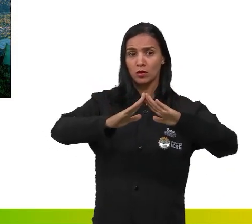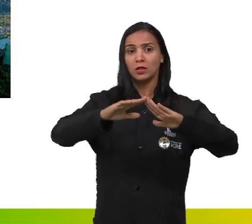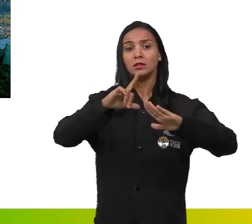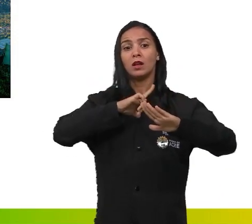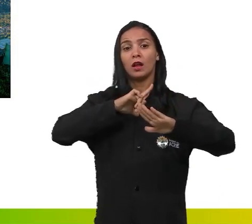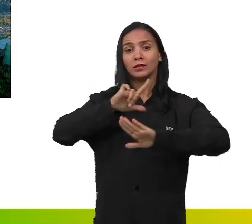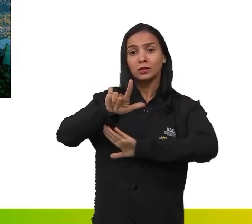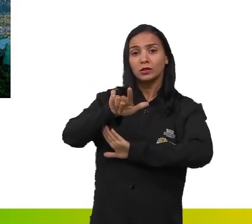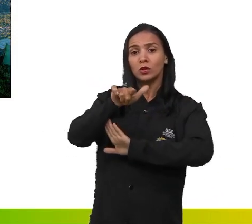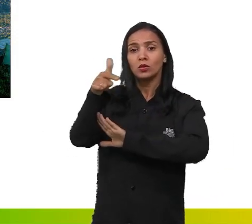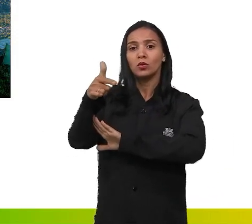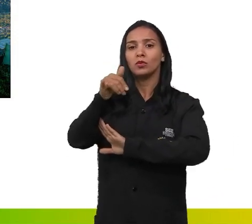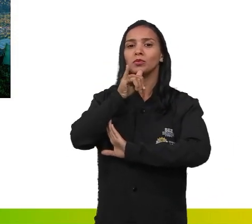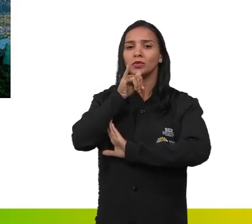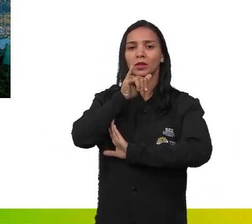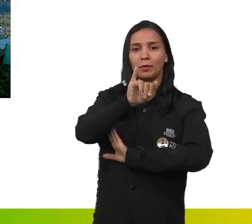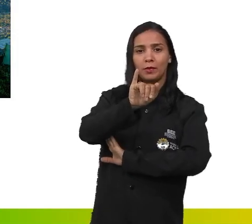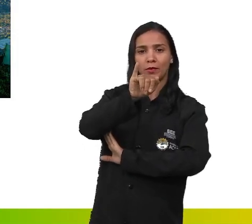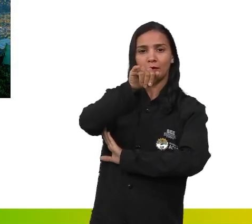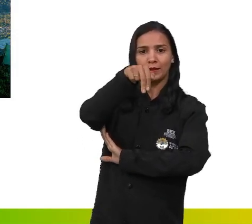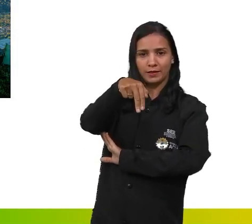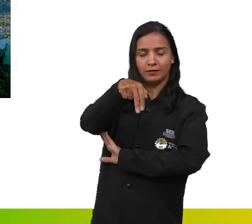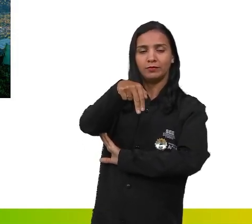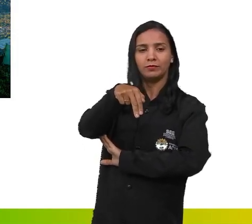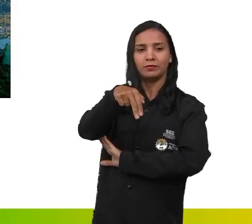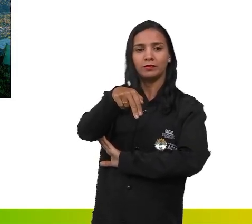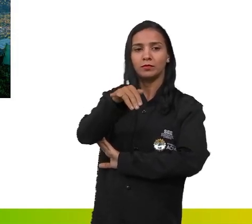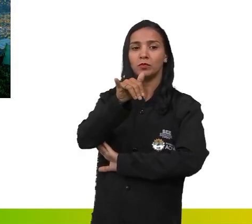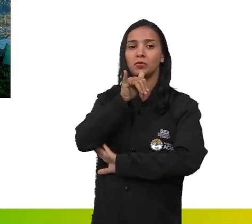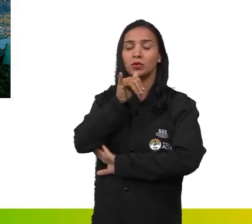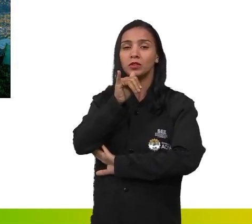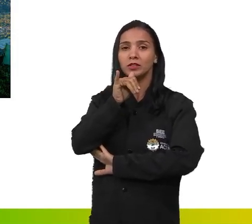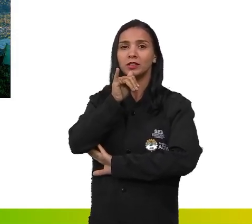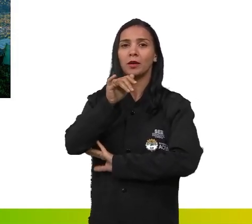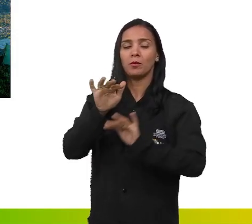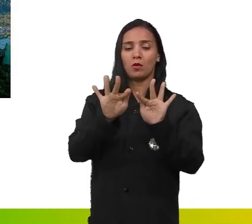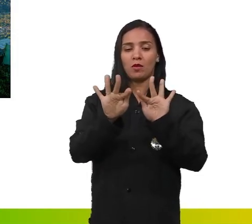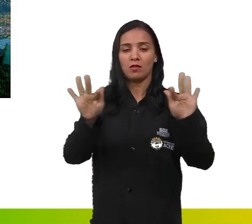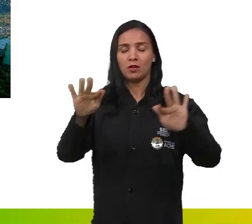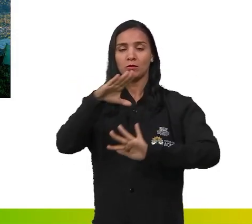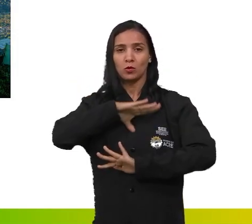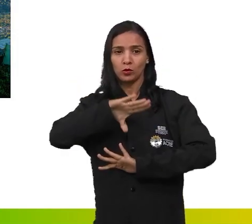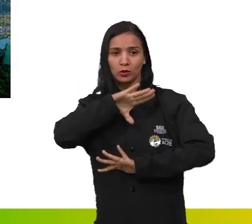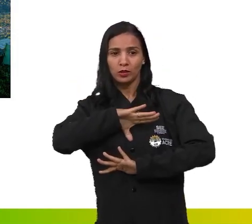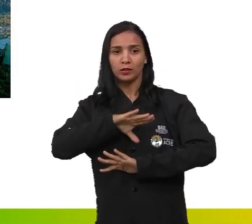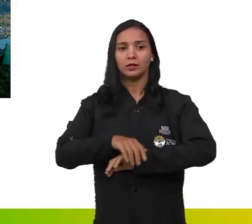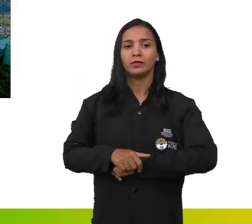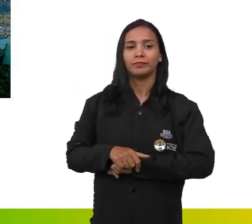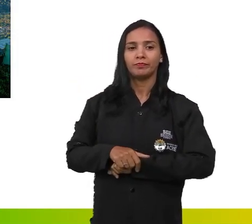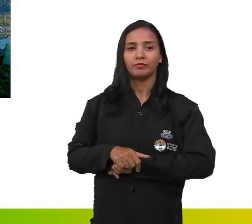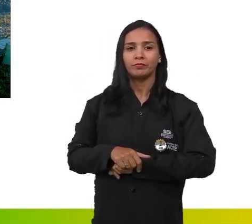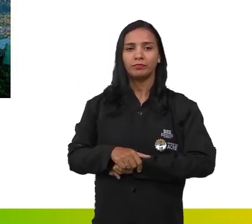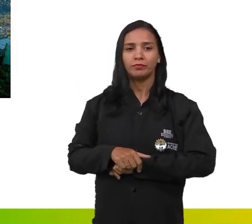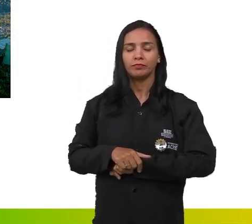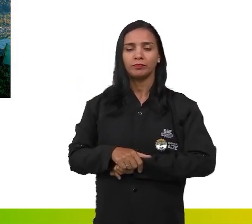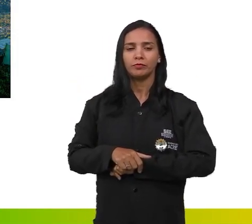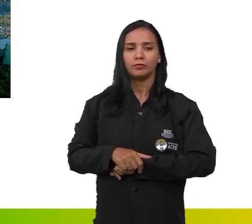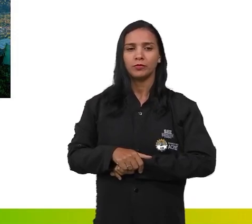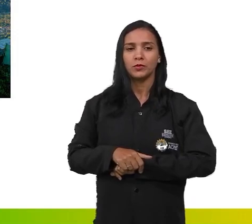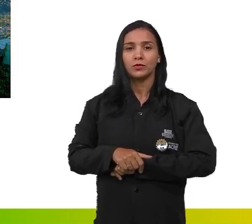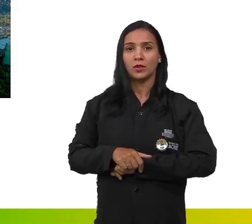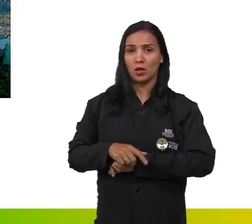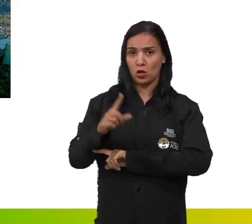room, na sala. Como, por exemplo, we prefer to watch TV in the living room.